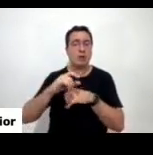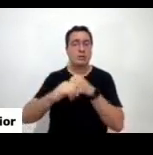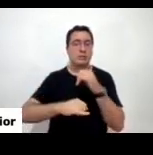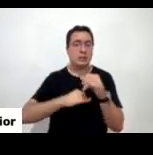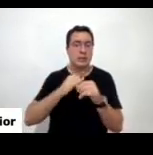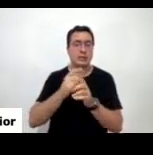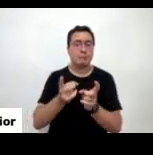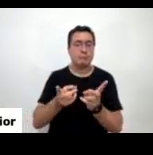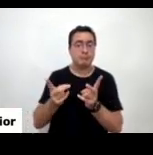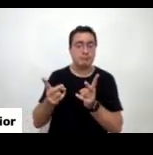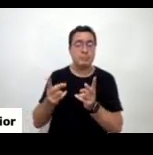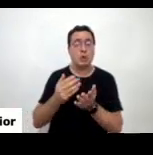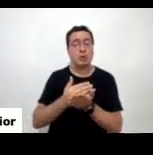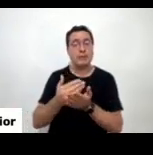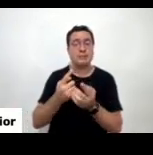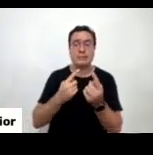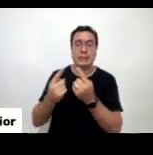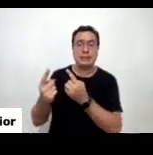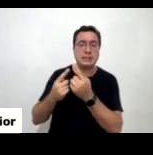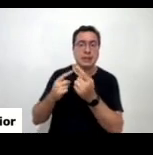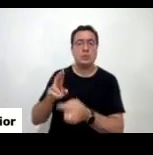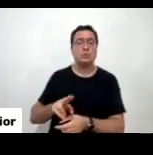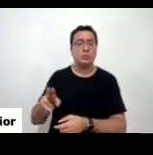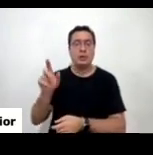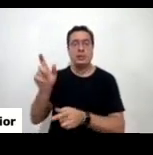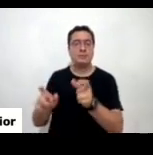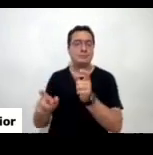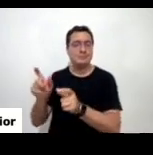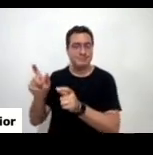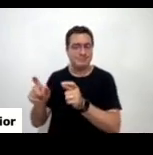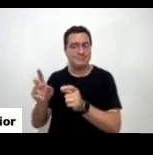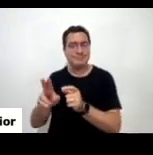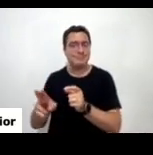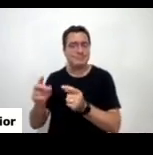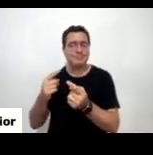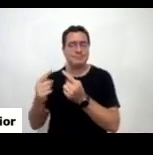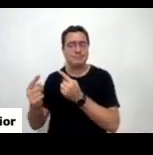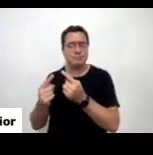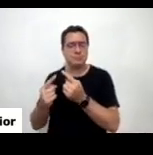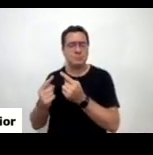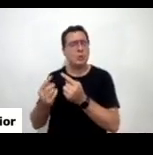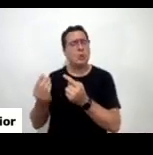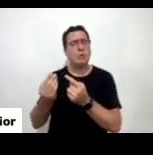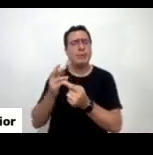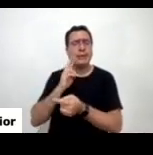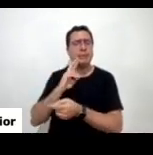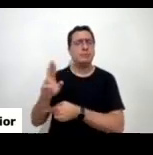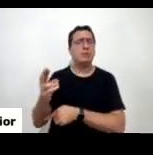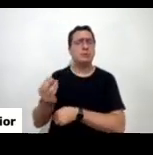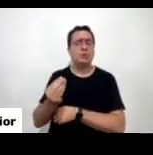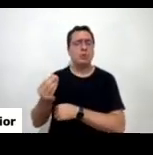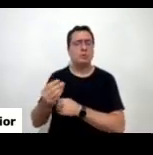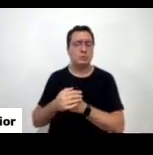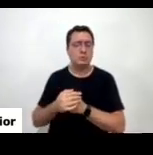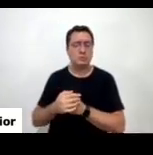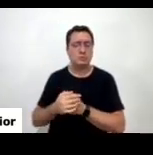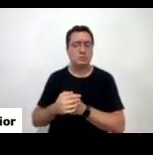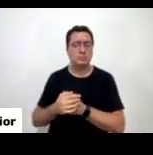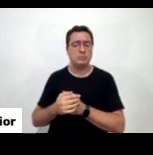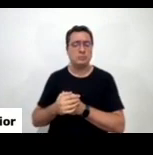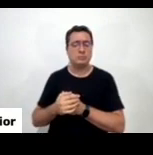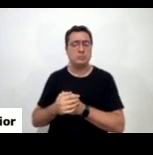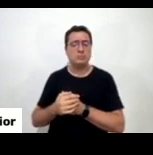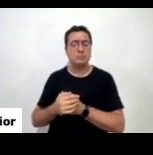chatbots então começam a interagir com os nossos usuários. Mas como é que ele está respondendo? Se